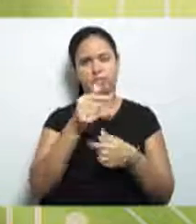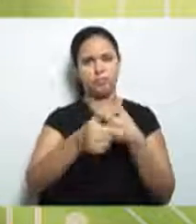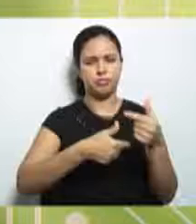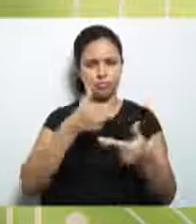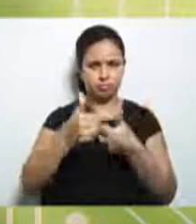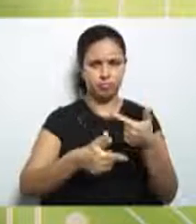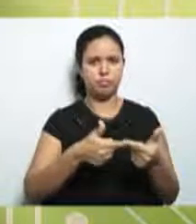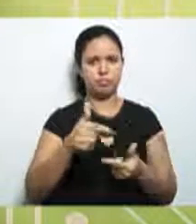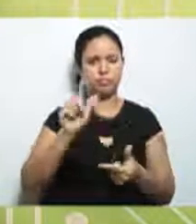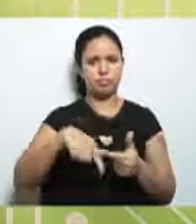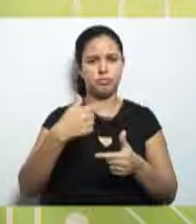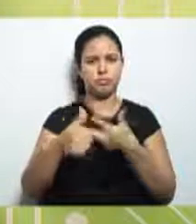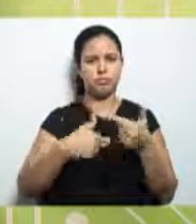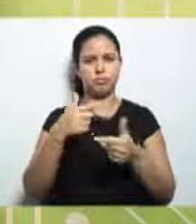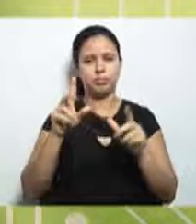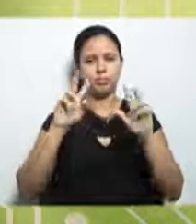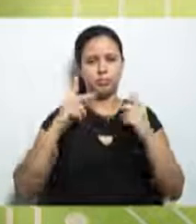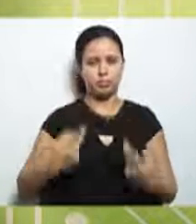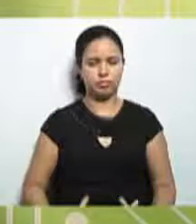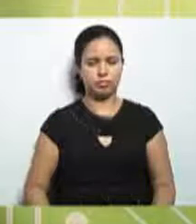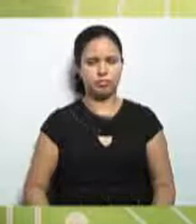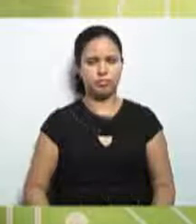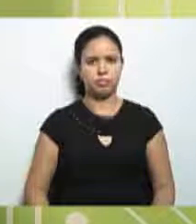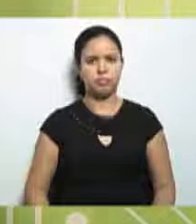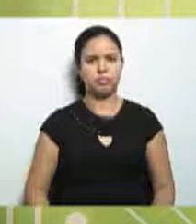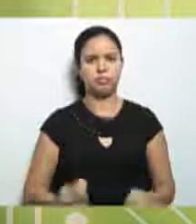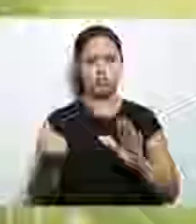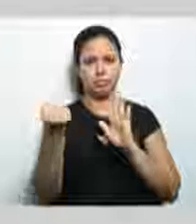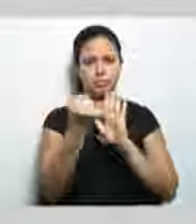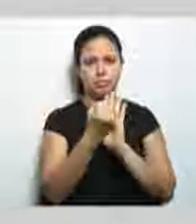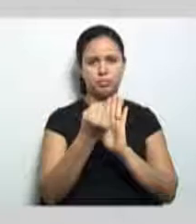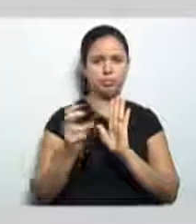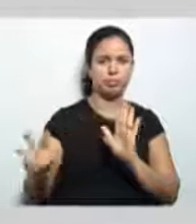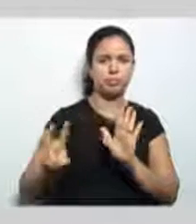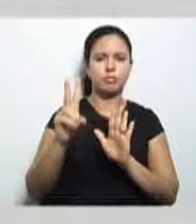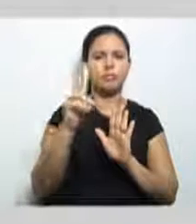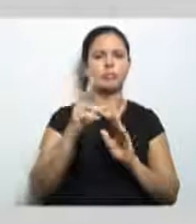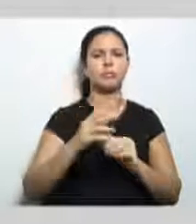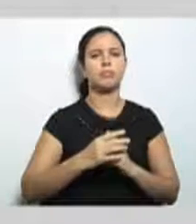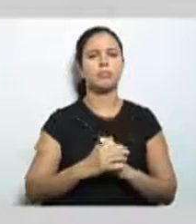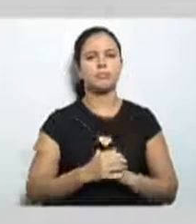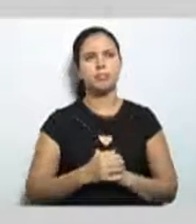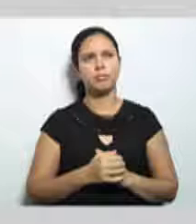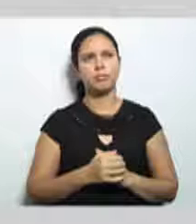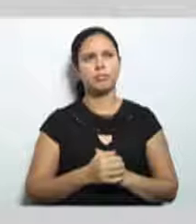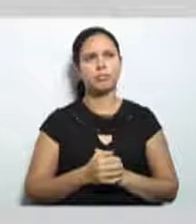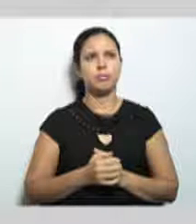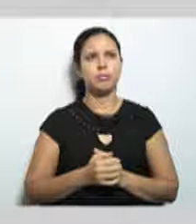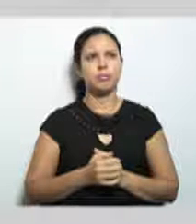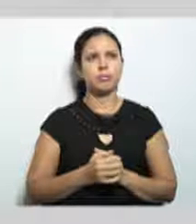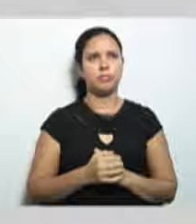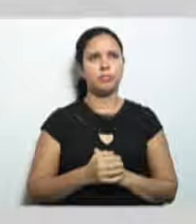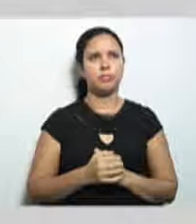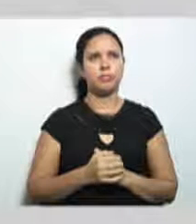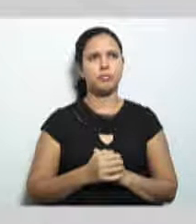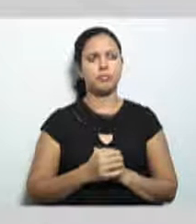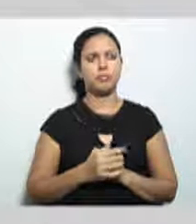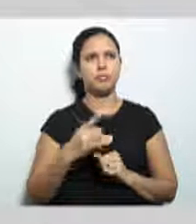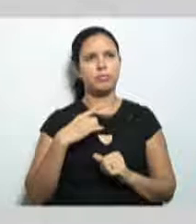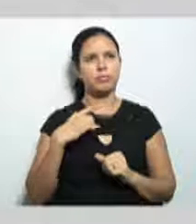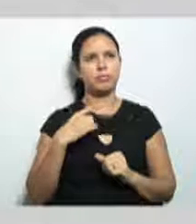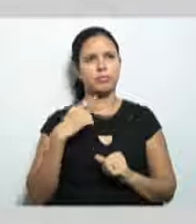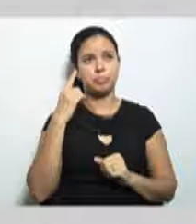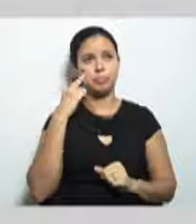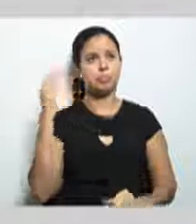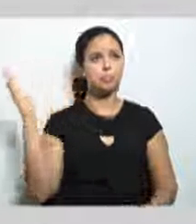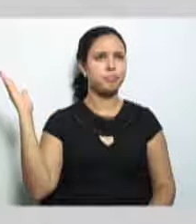do homem que dá valor a esses bens, né? E aí a gente tem aqui, no modo de produção, um